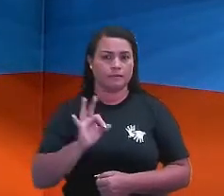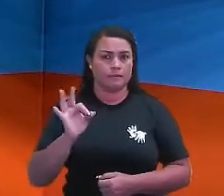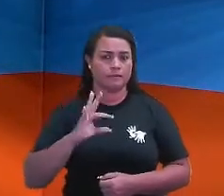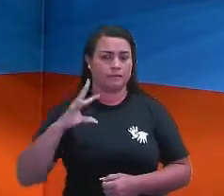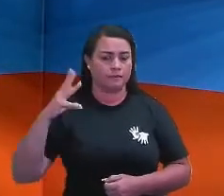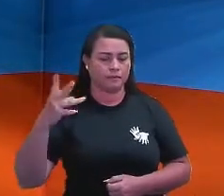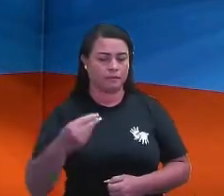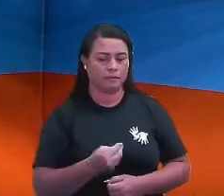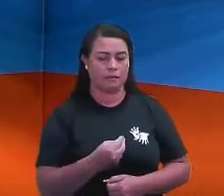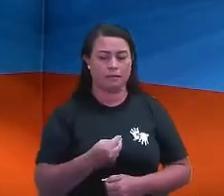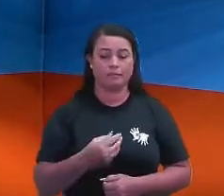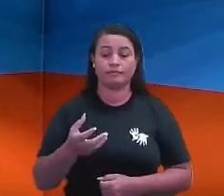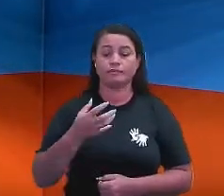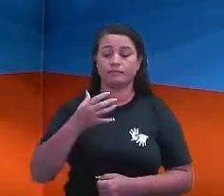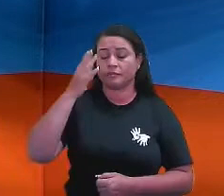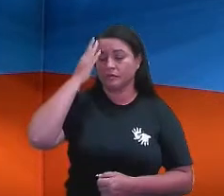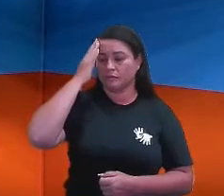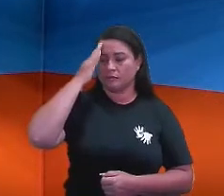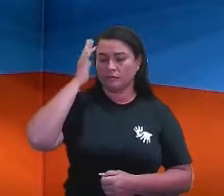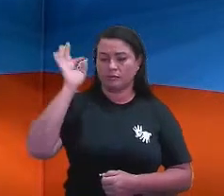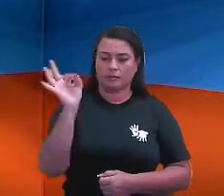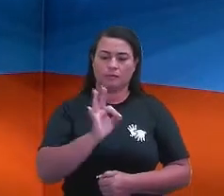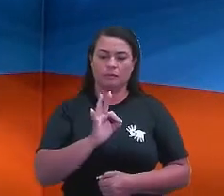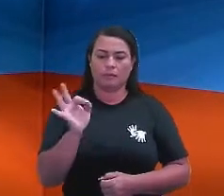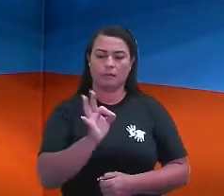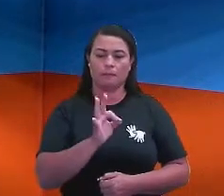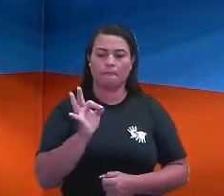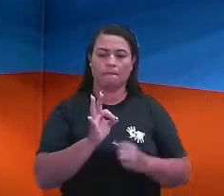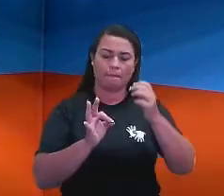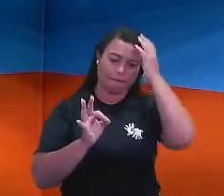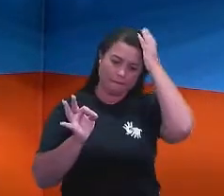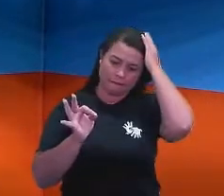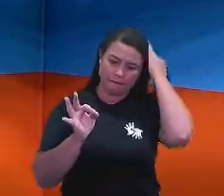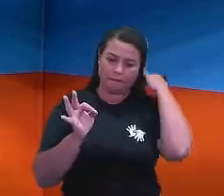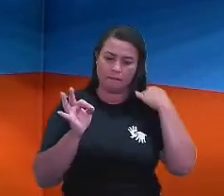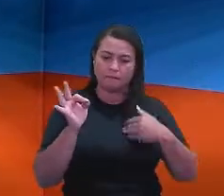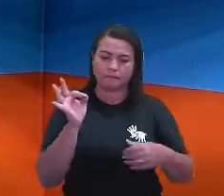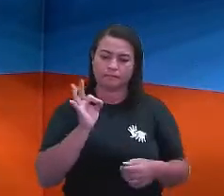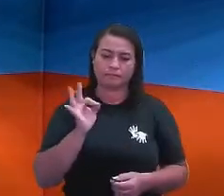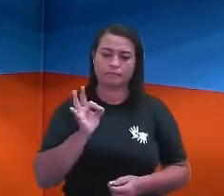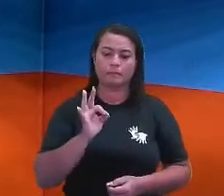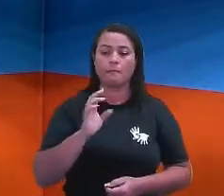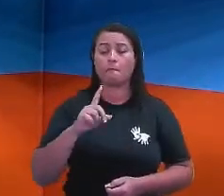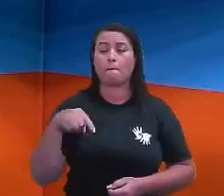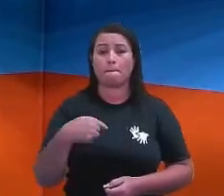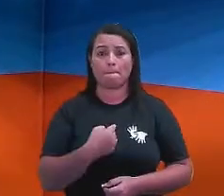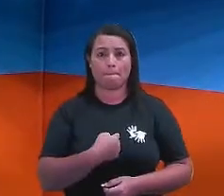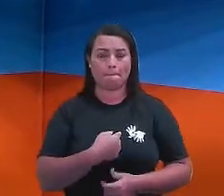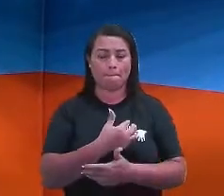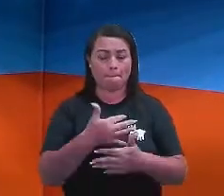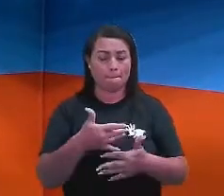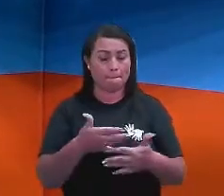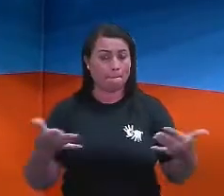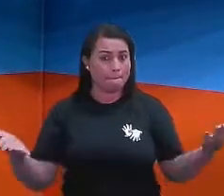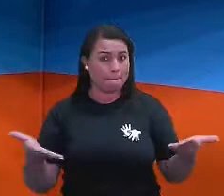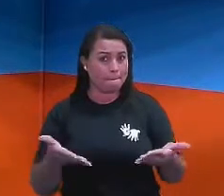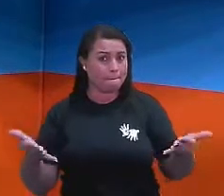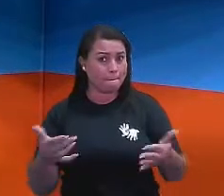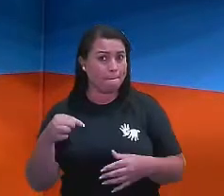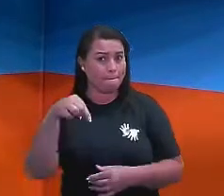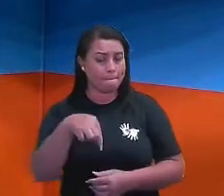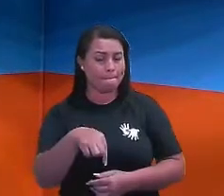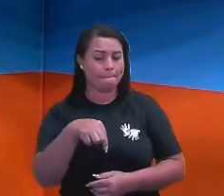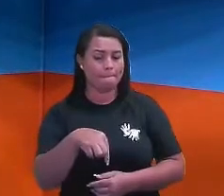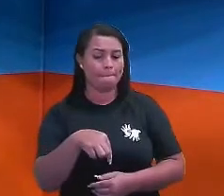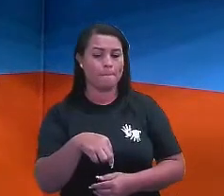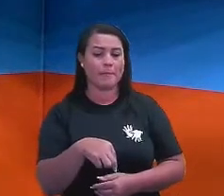quero saber aqui o percentual dessa área total do nosso município hoje. A área do nosso